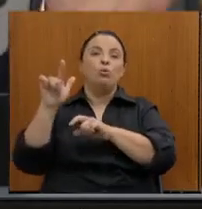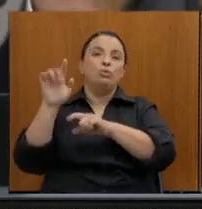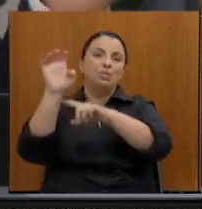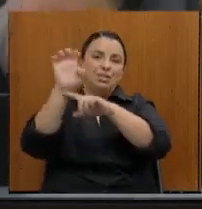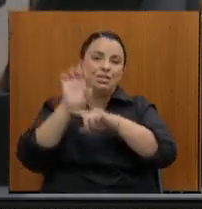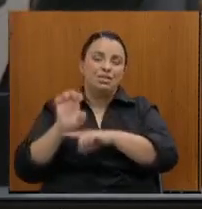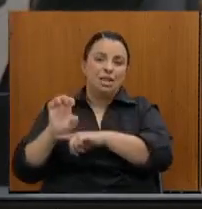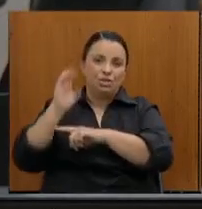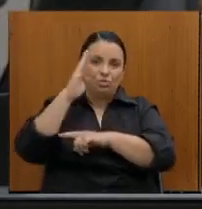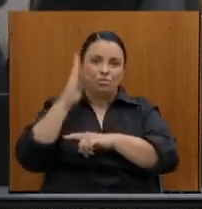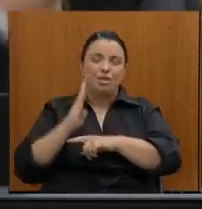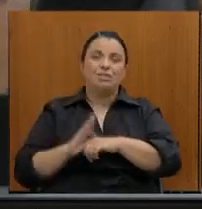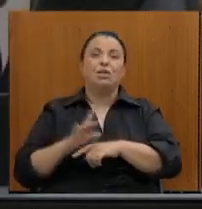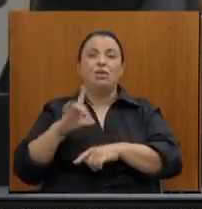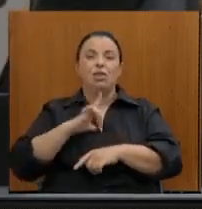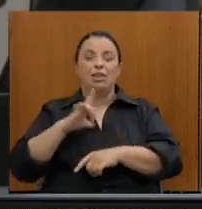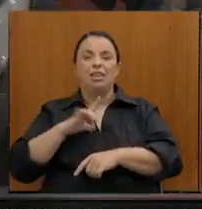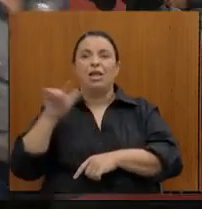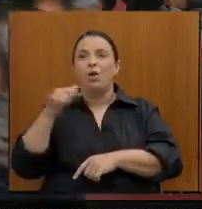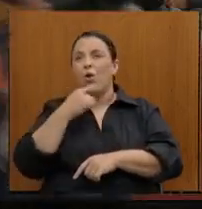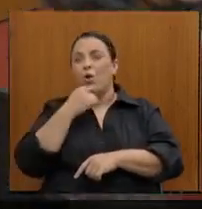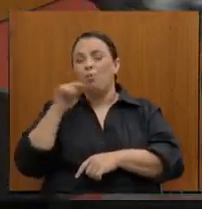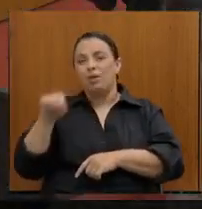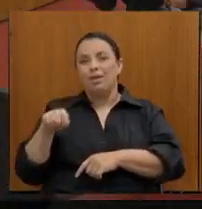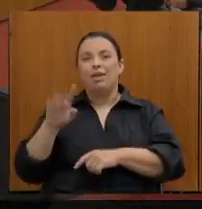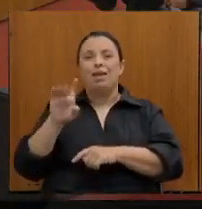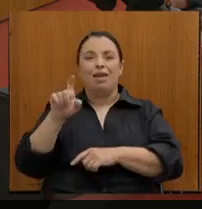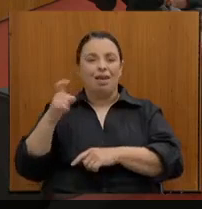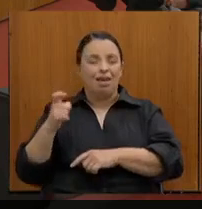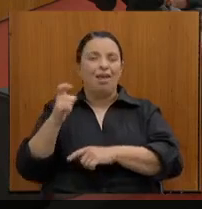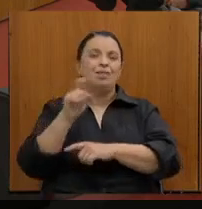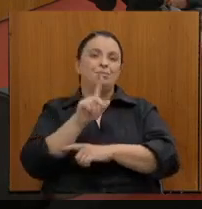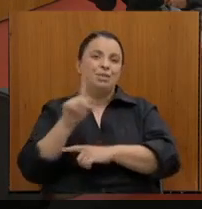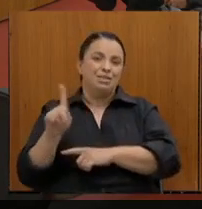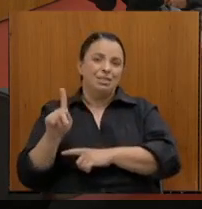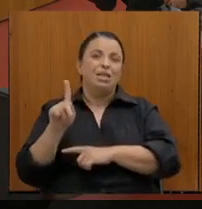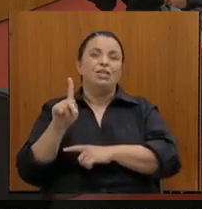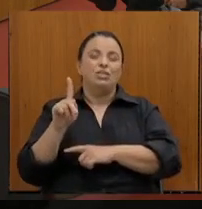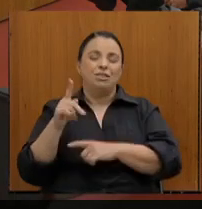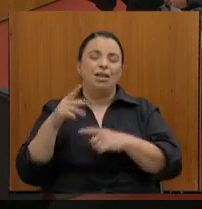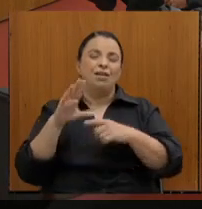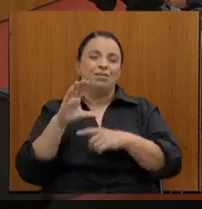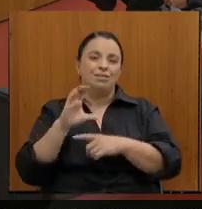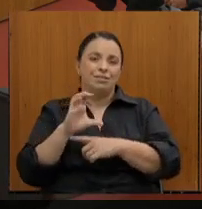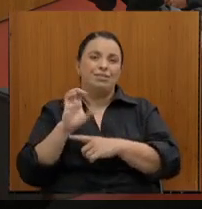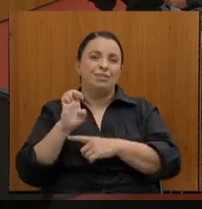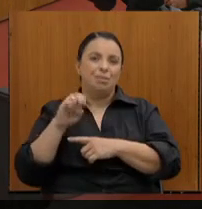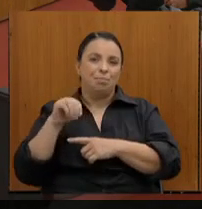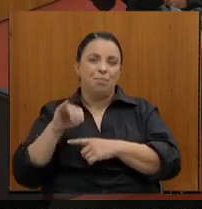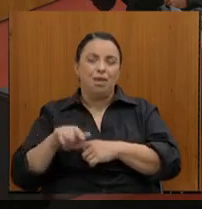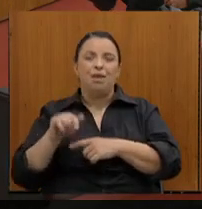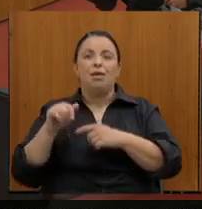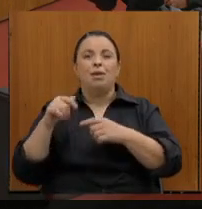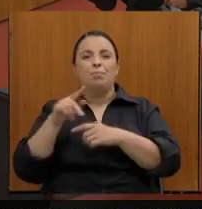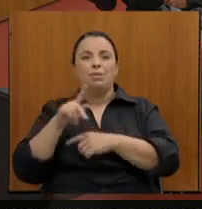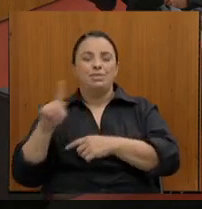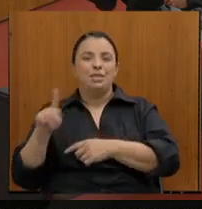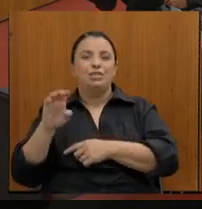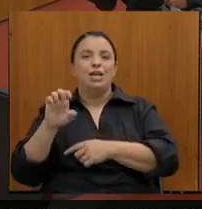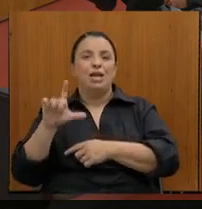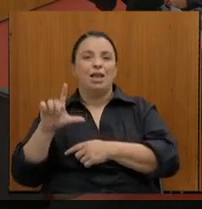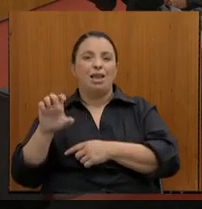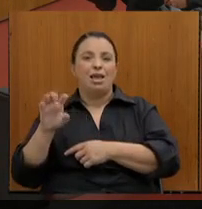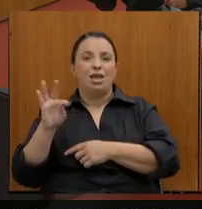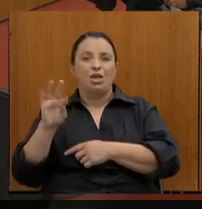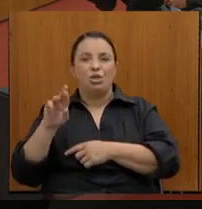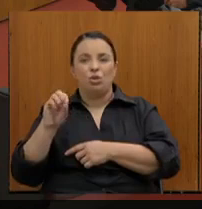foi diretor e presidente da Cemig presidente da Eletrobras então igual a ele temos aí centenas e essa parceria